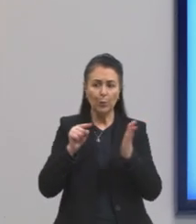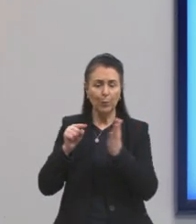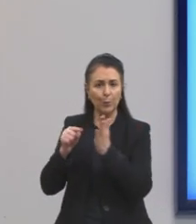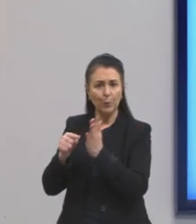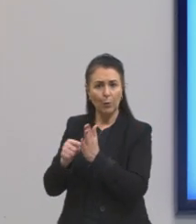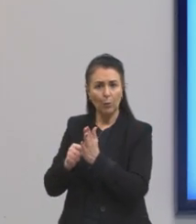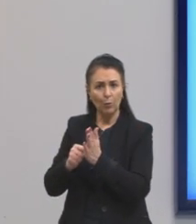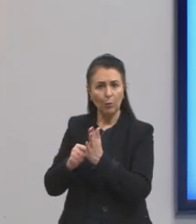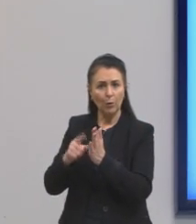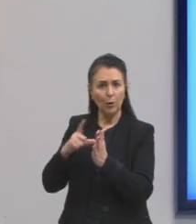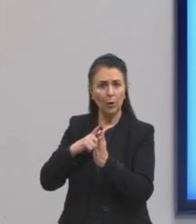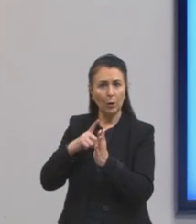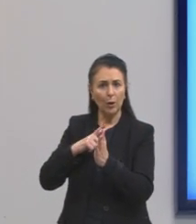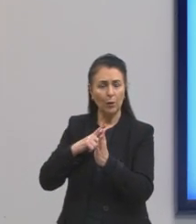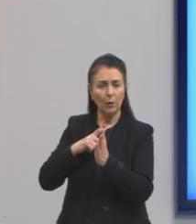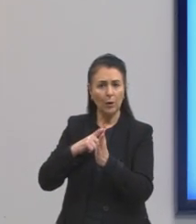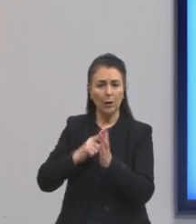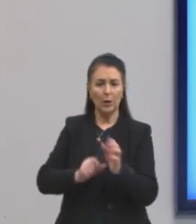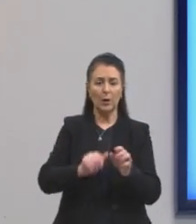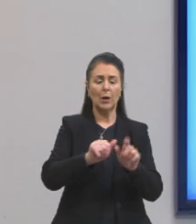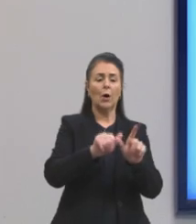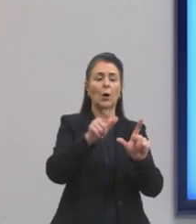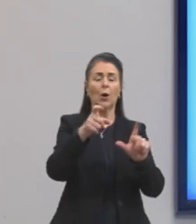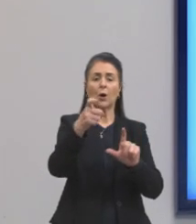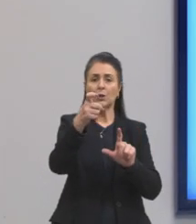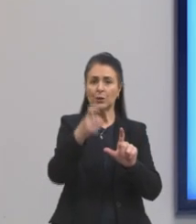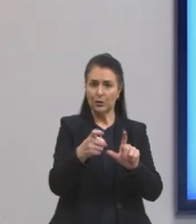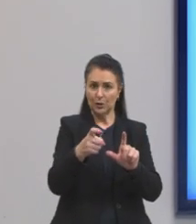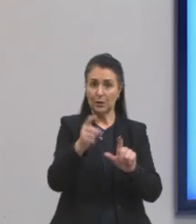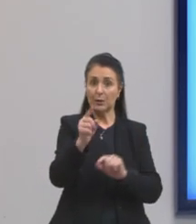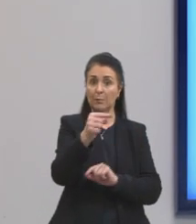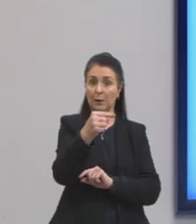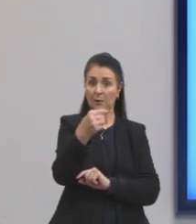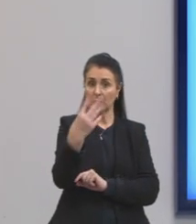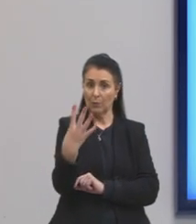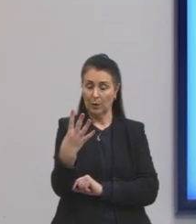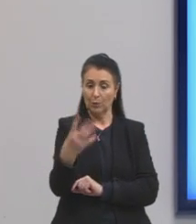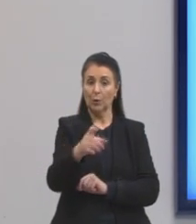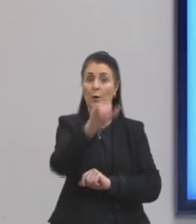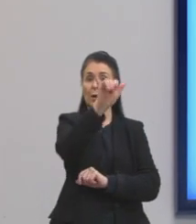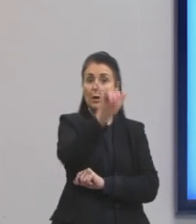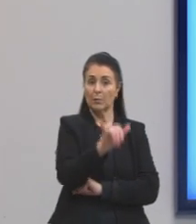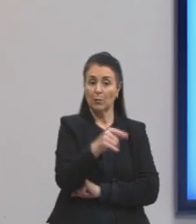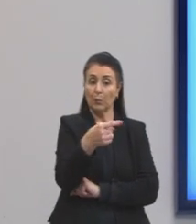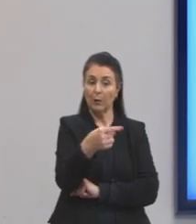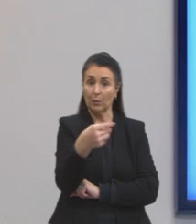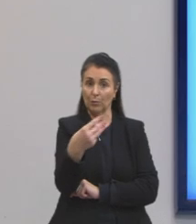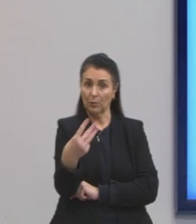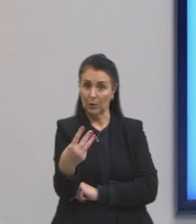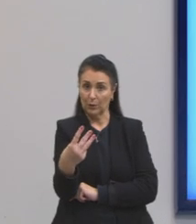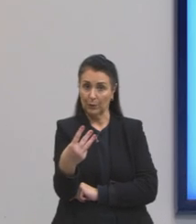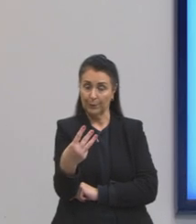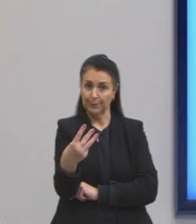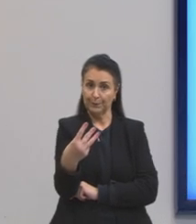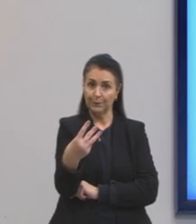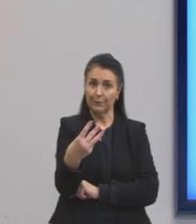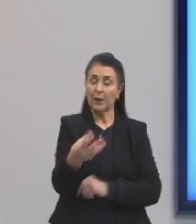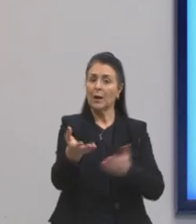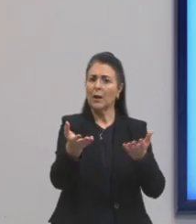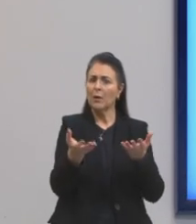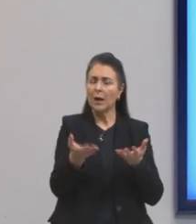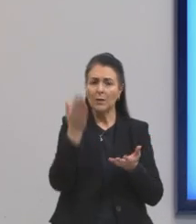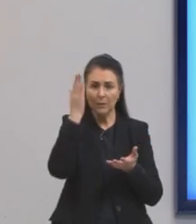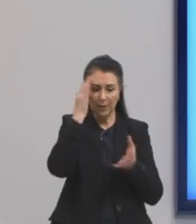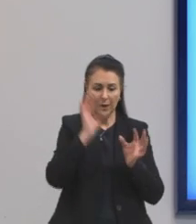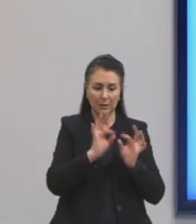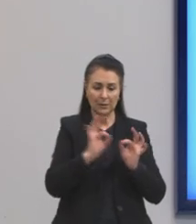onde eu tenho X - 4y - 3D terminei esse o ponto aqui e quero